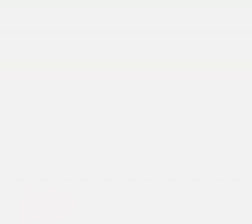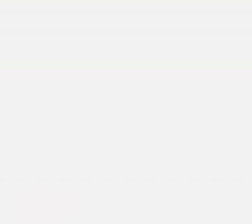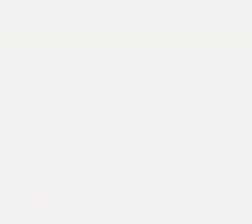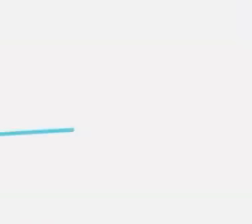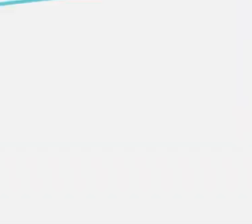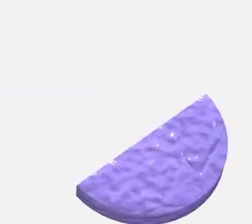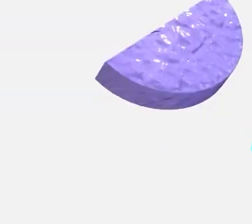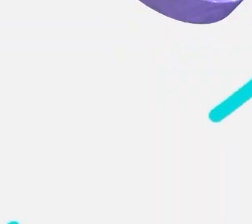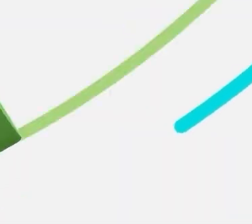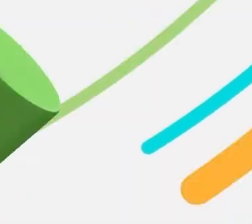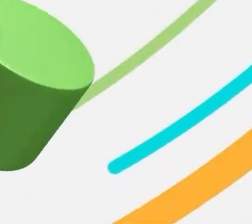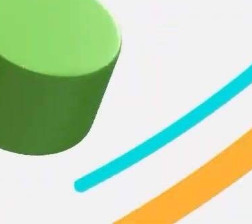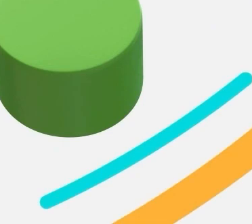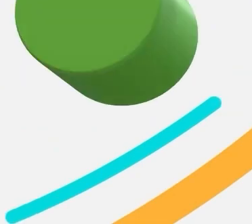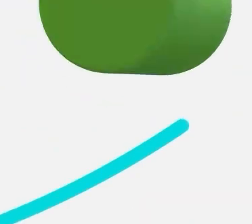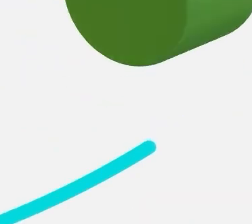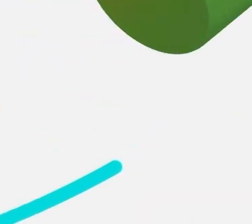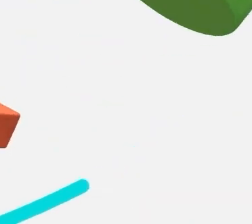Música